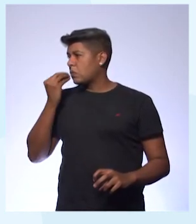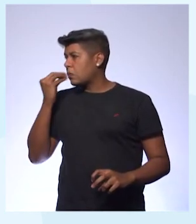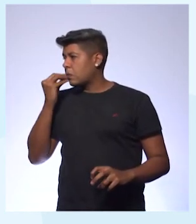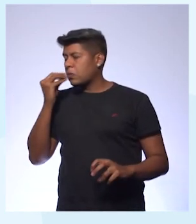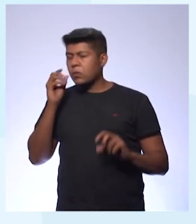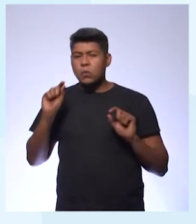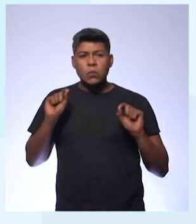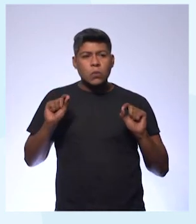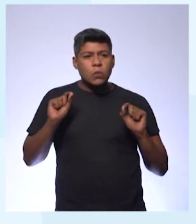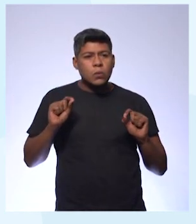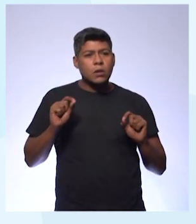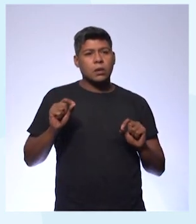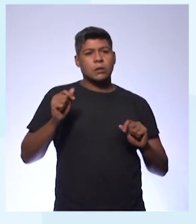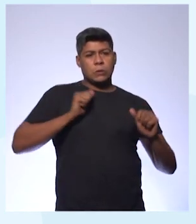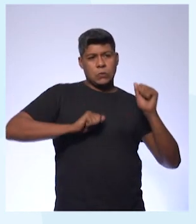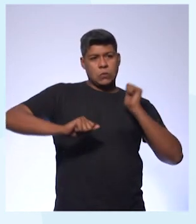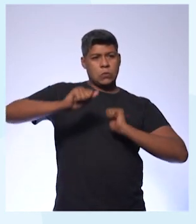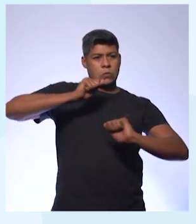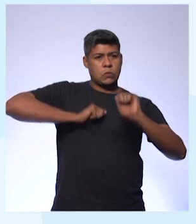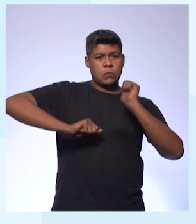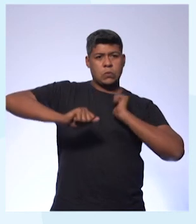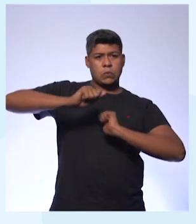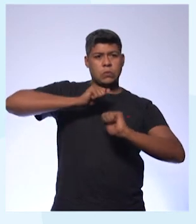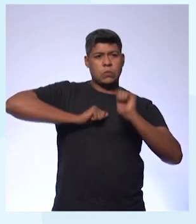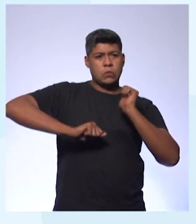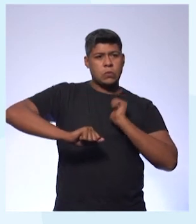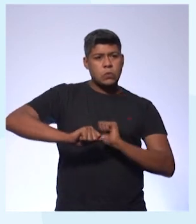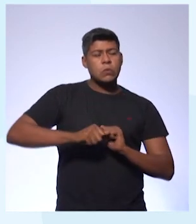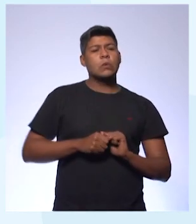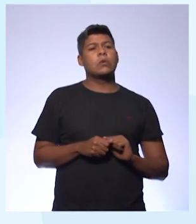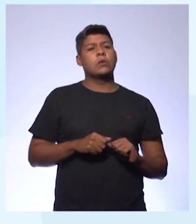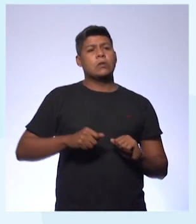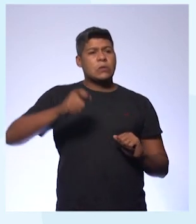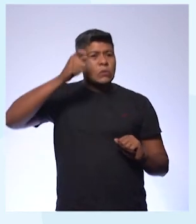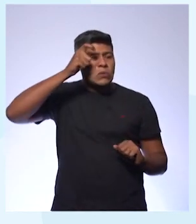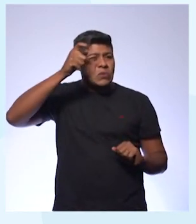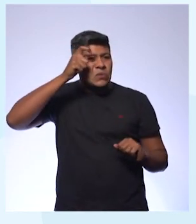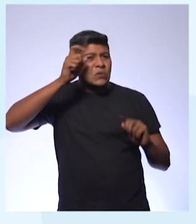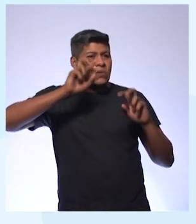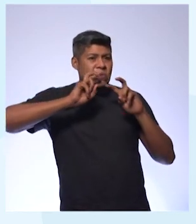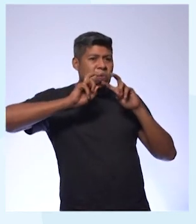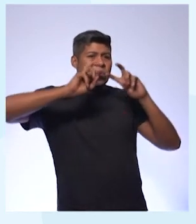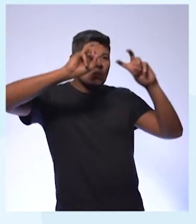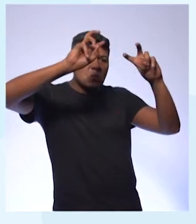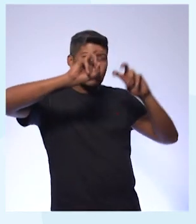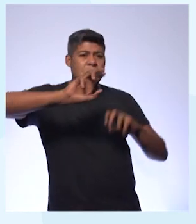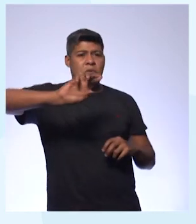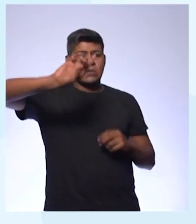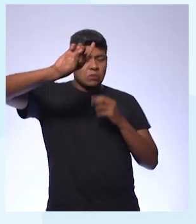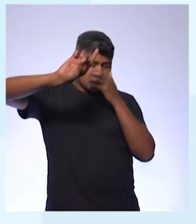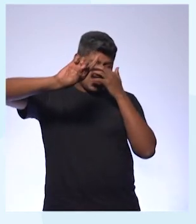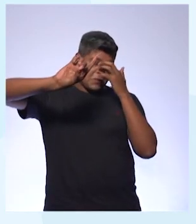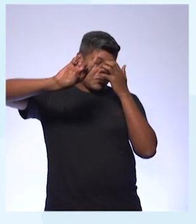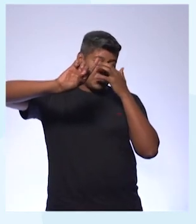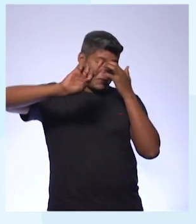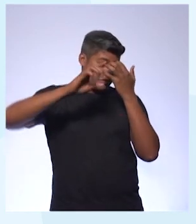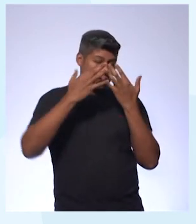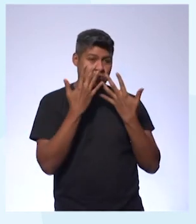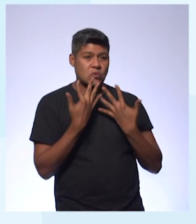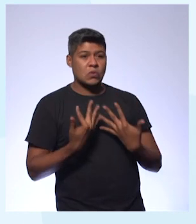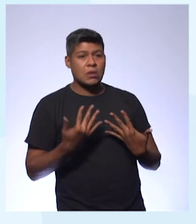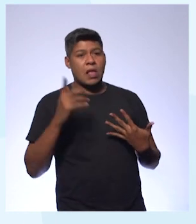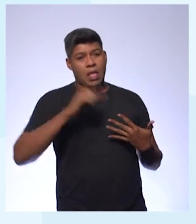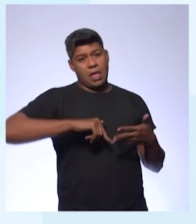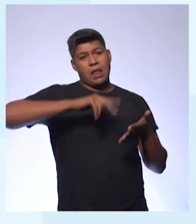No teu peito residem juntamente um demônio que ruge e um Deus que chora. Essa foi